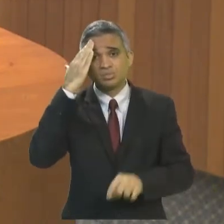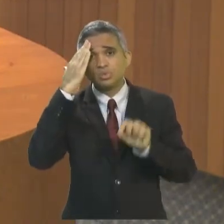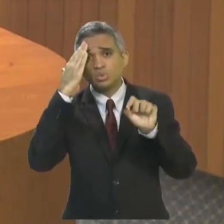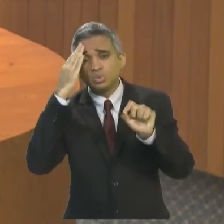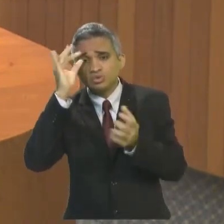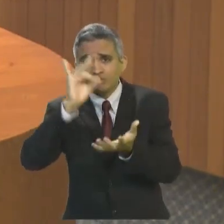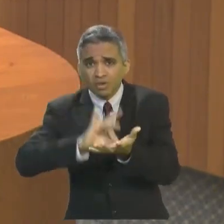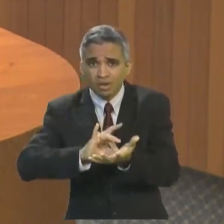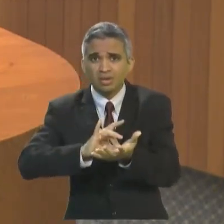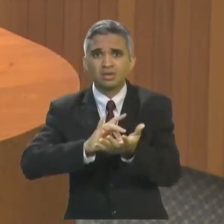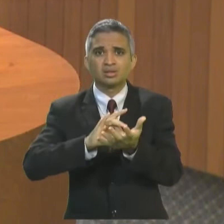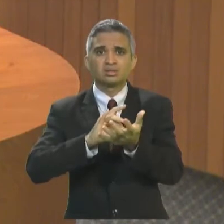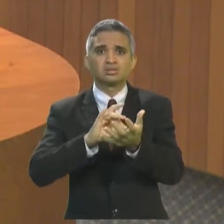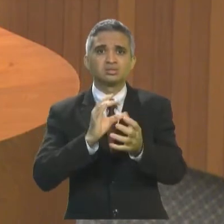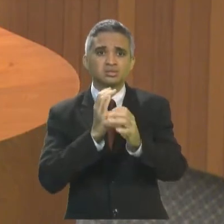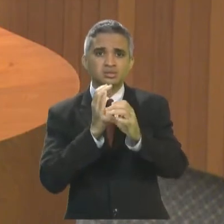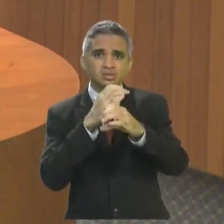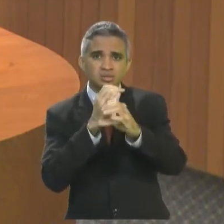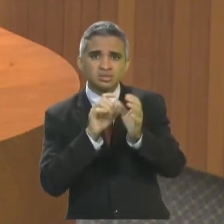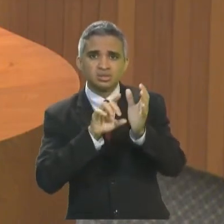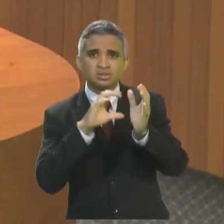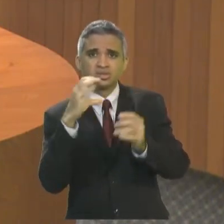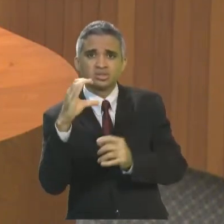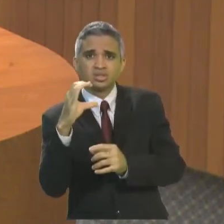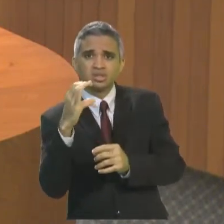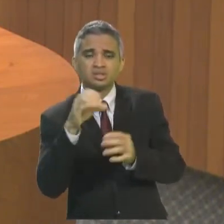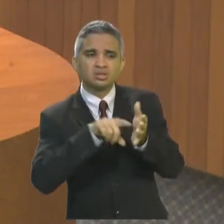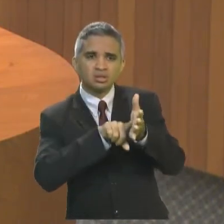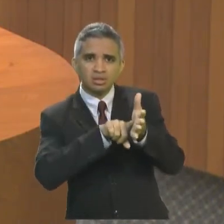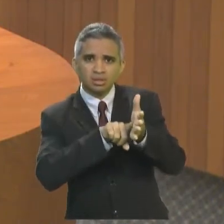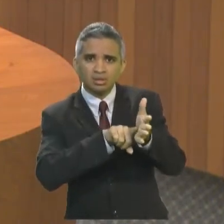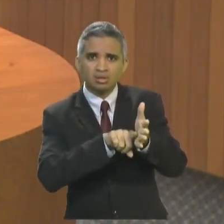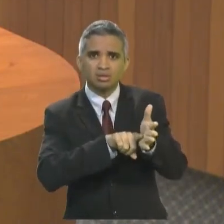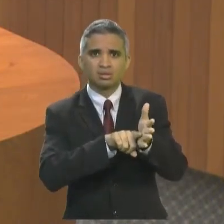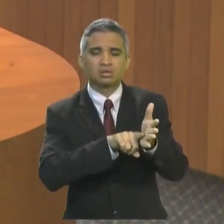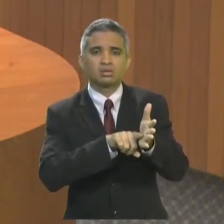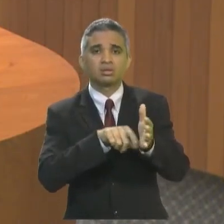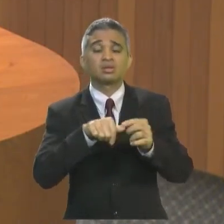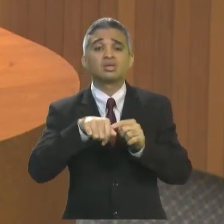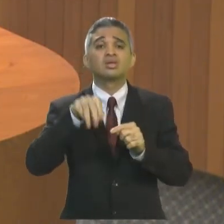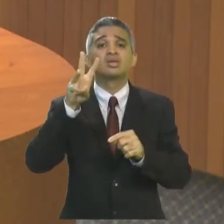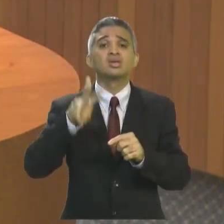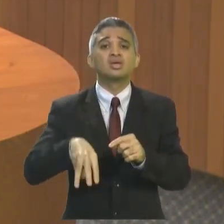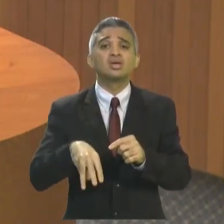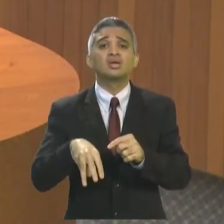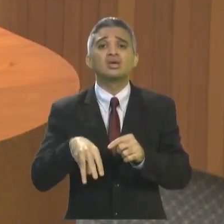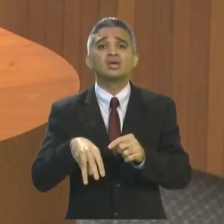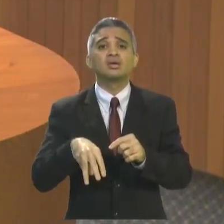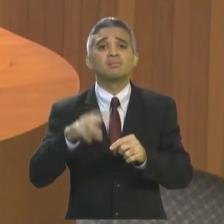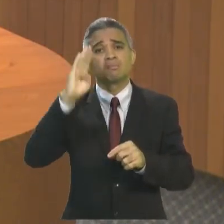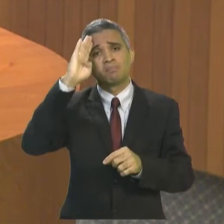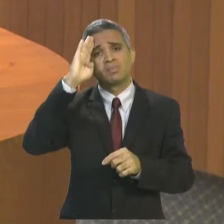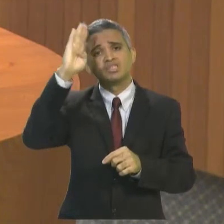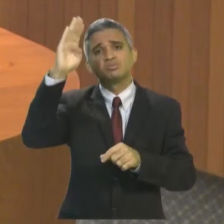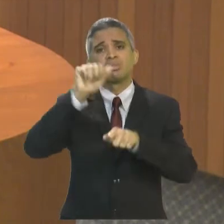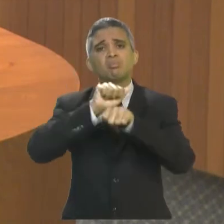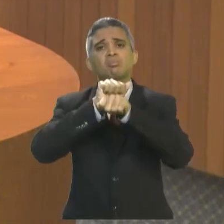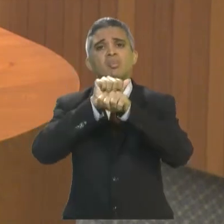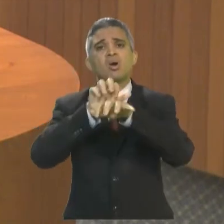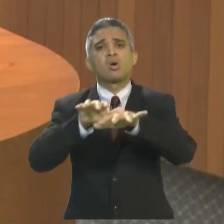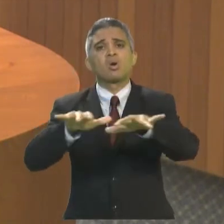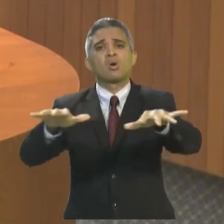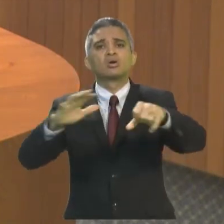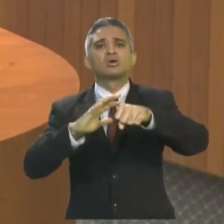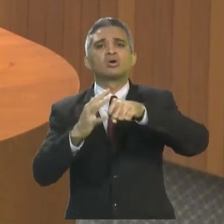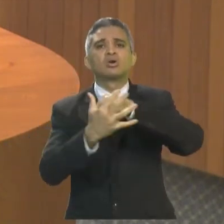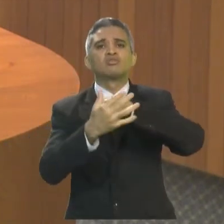coisa. Quem que é o principal transmissor de Covid-19? São jovens. Isso está mais do que